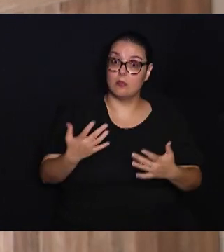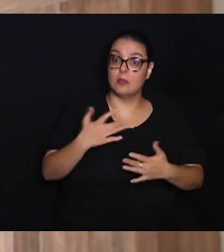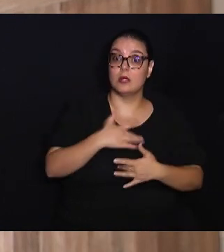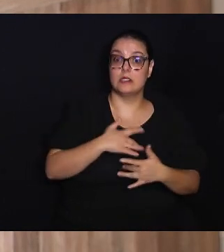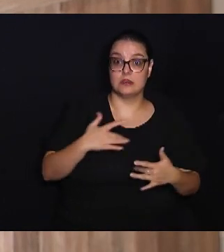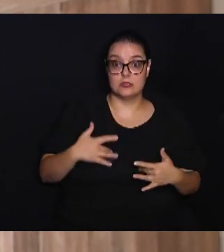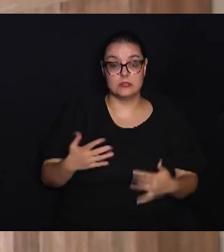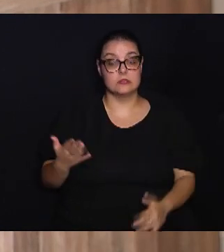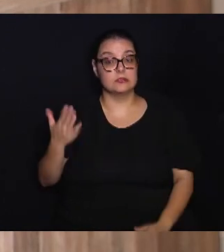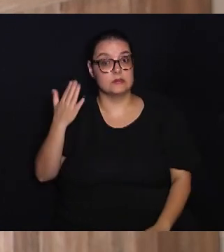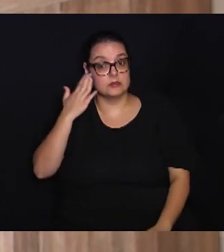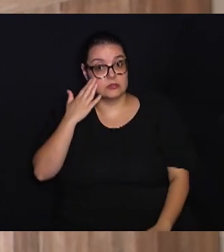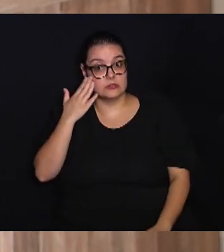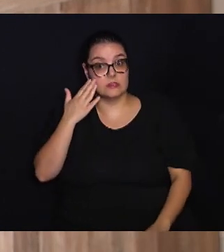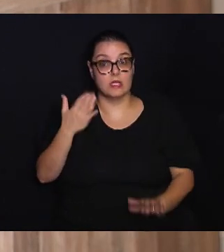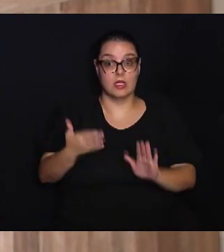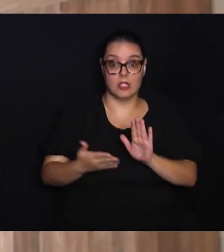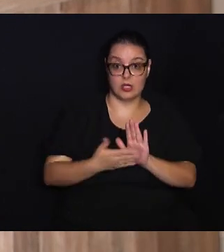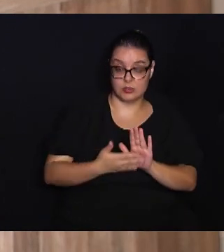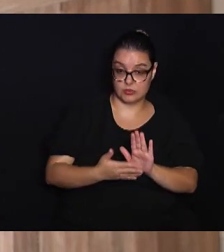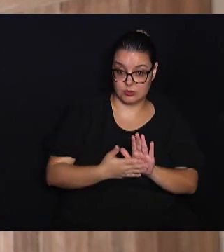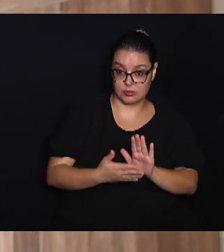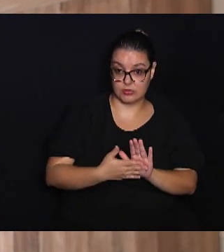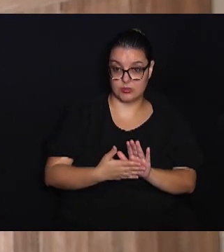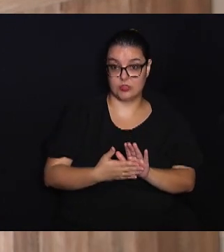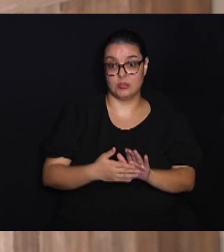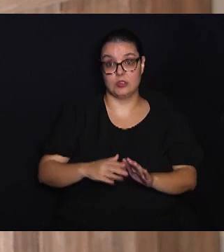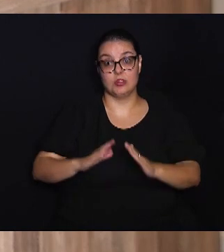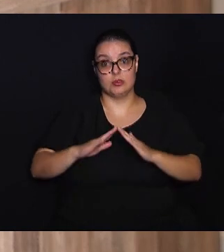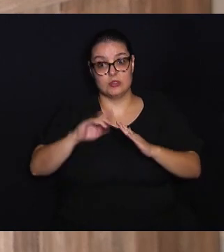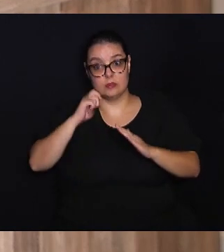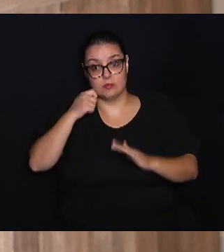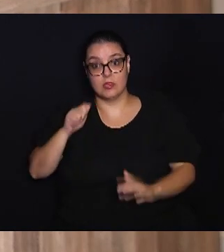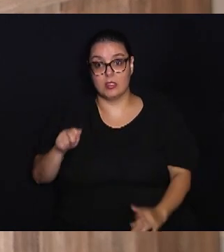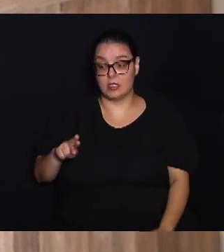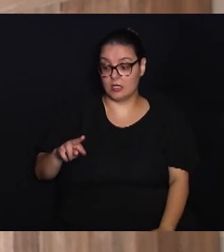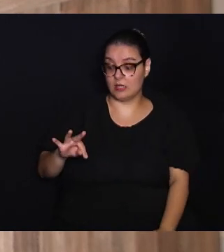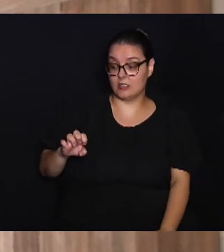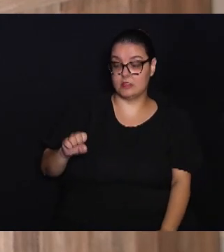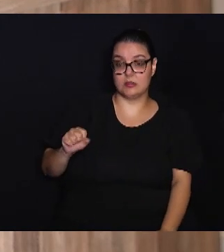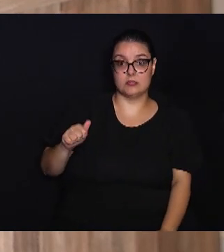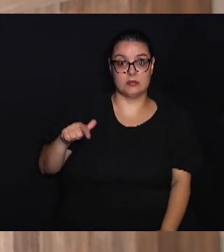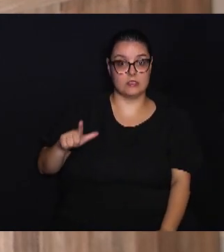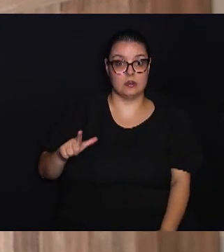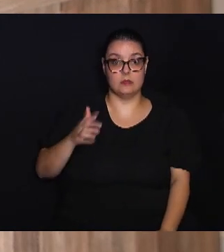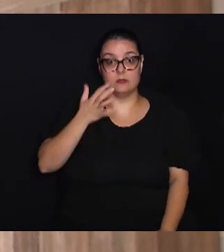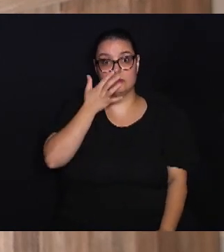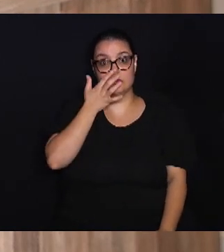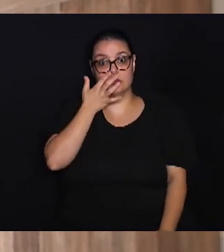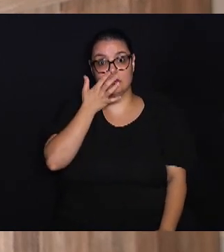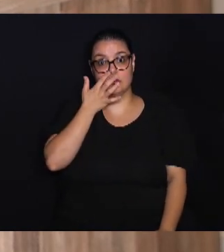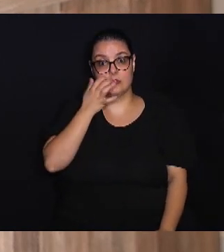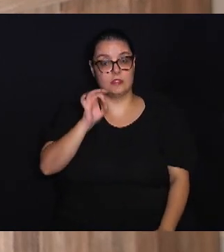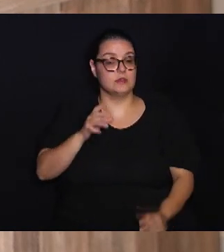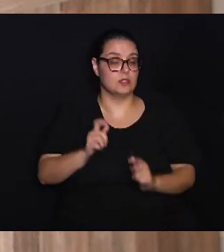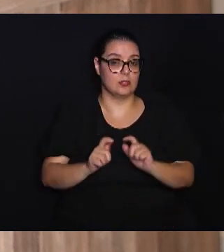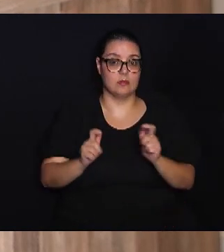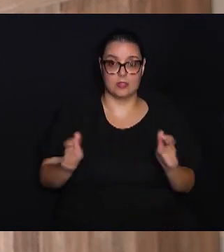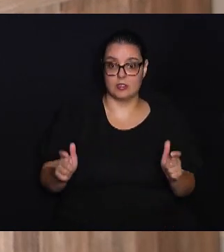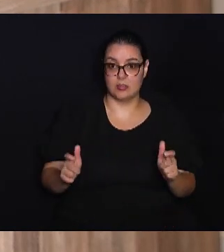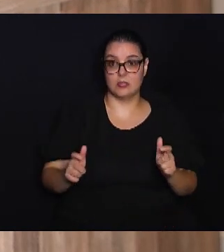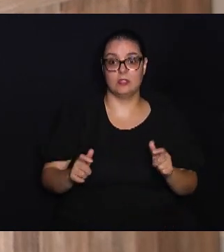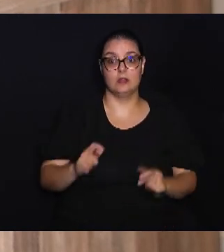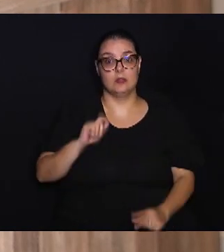saúde tão entendendo a proposta da da da de uma padaria artesanal e só tem crescido só tá crescendo